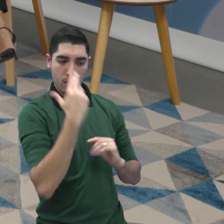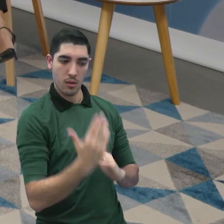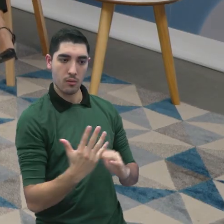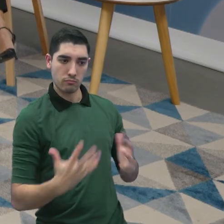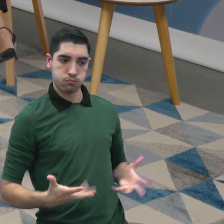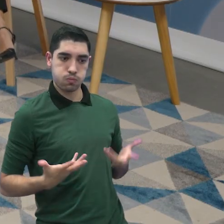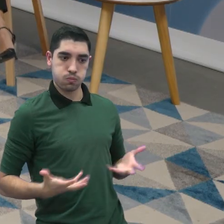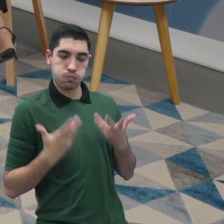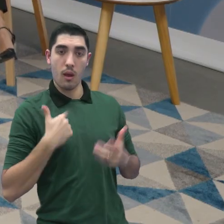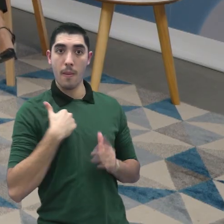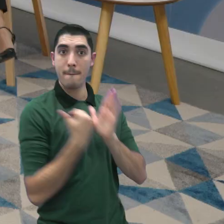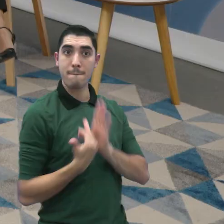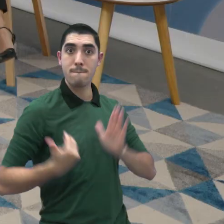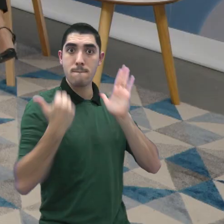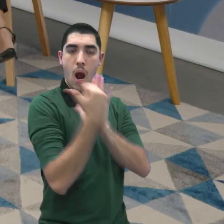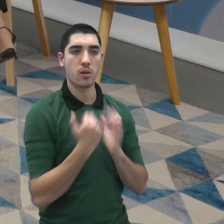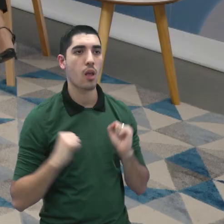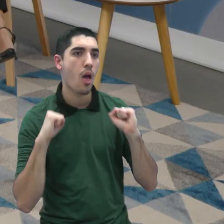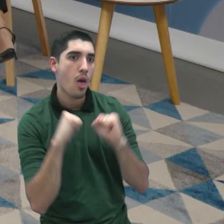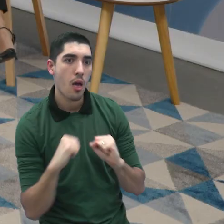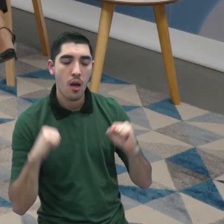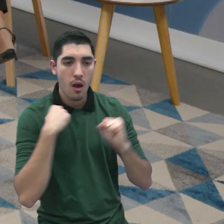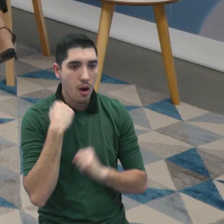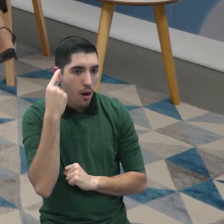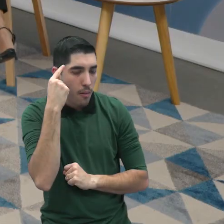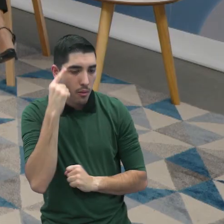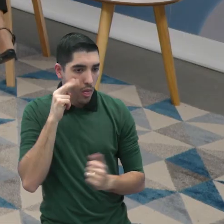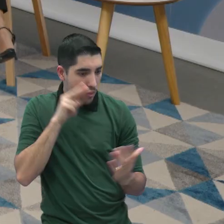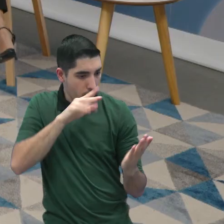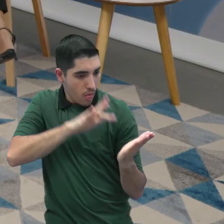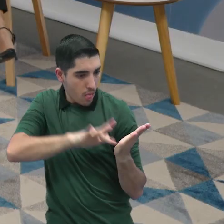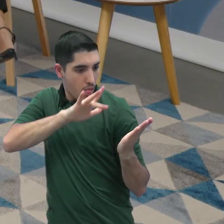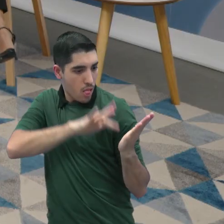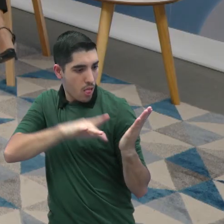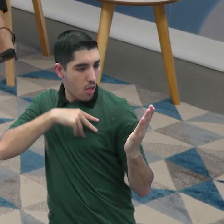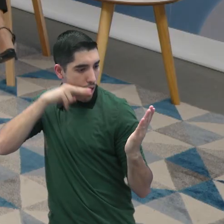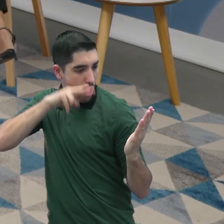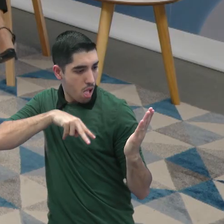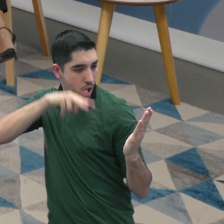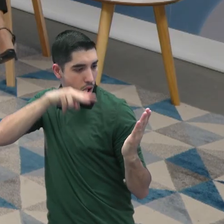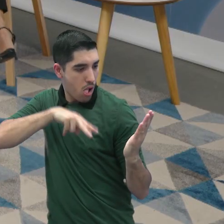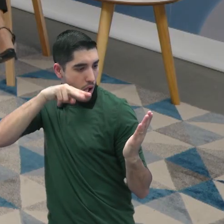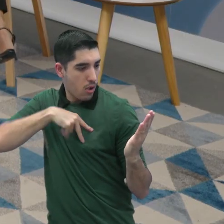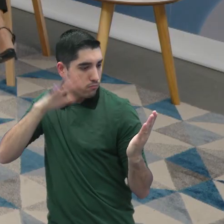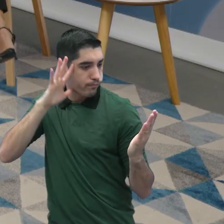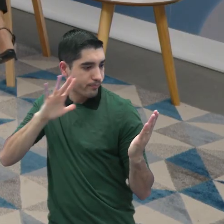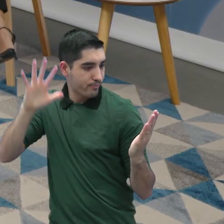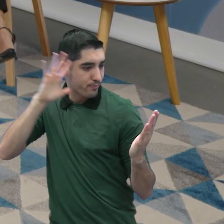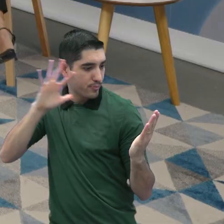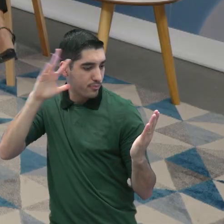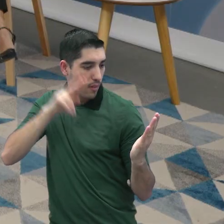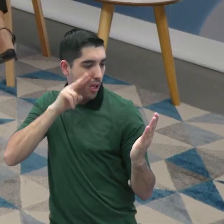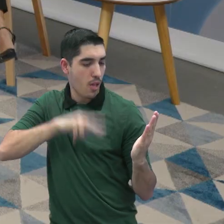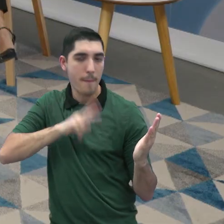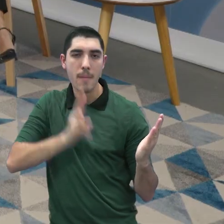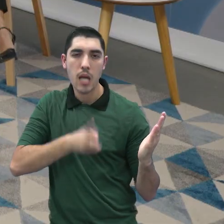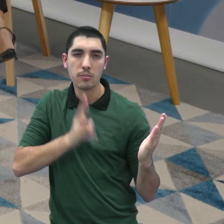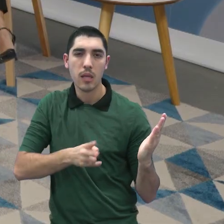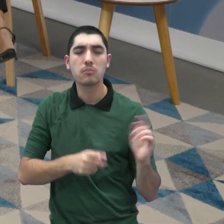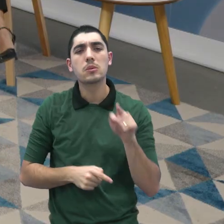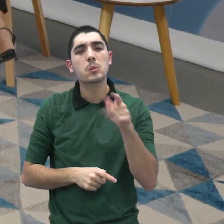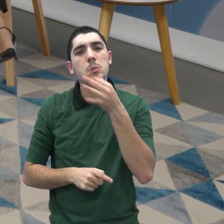mas a paixão como algo, né, ali dos melhores do mundo. Do melhor dos mundos, como você avalia